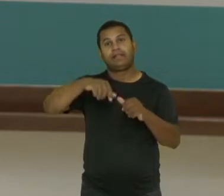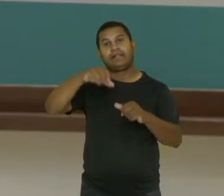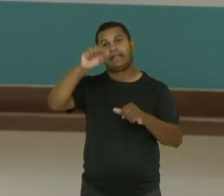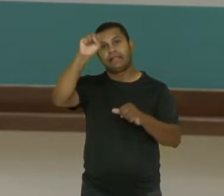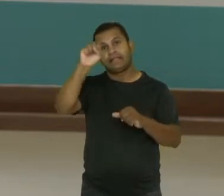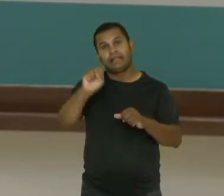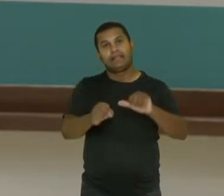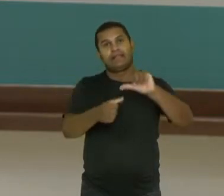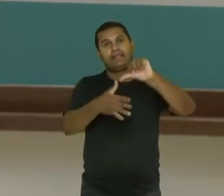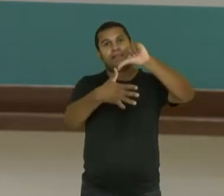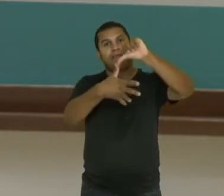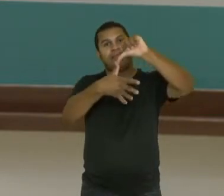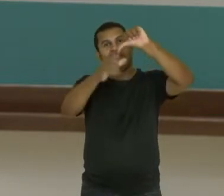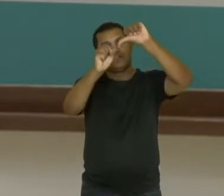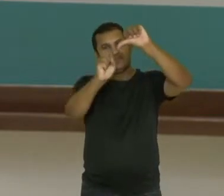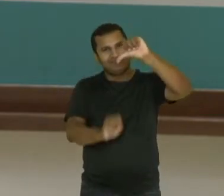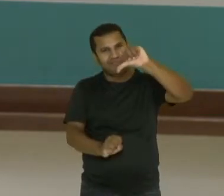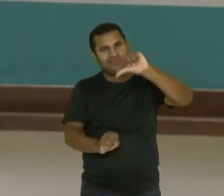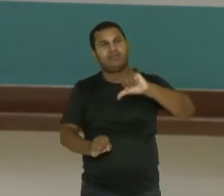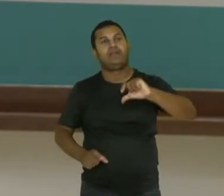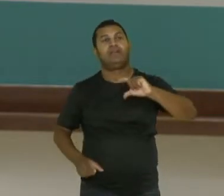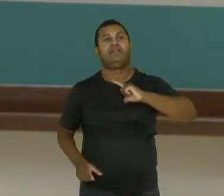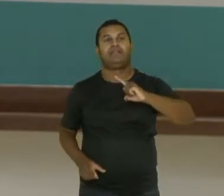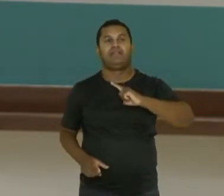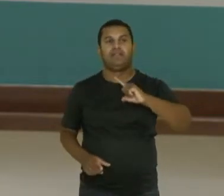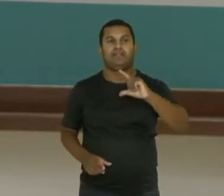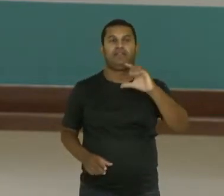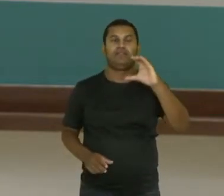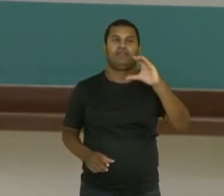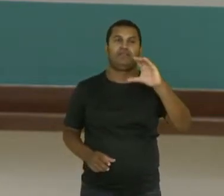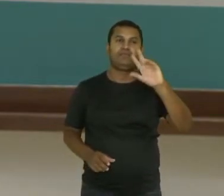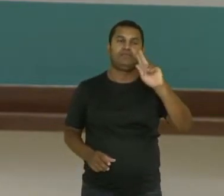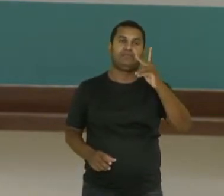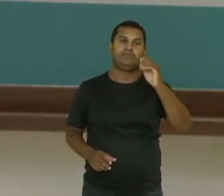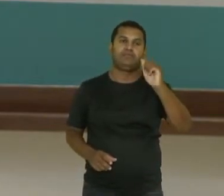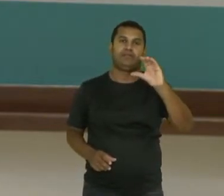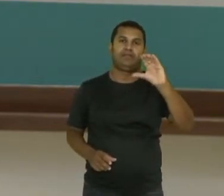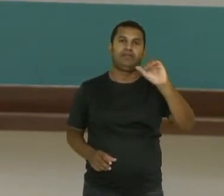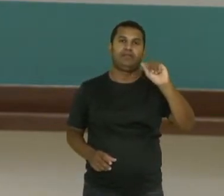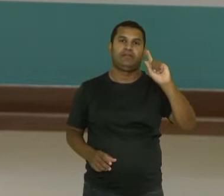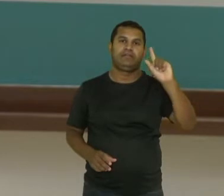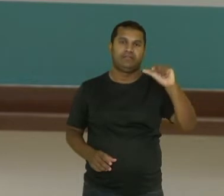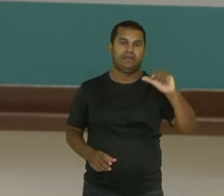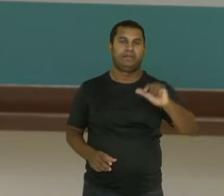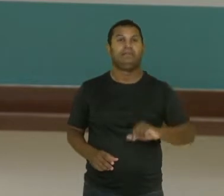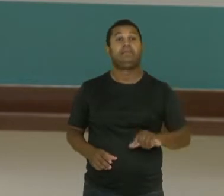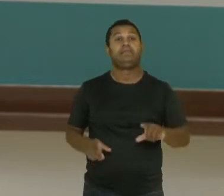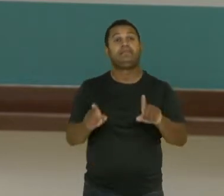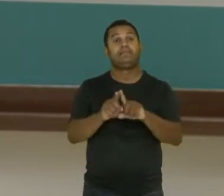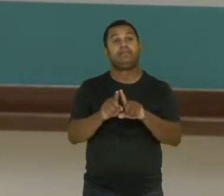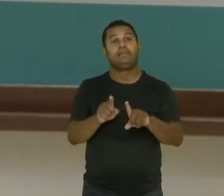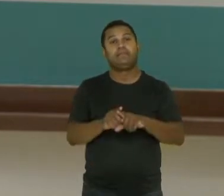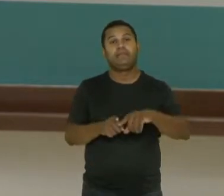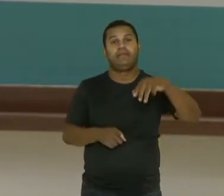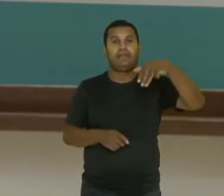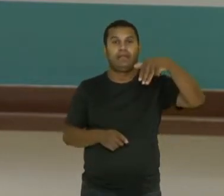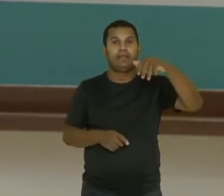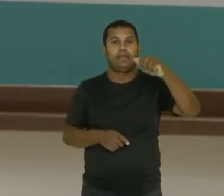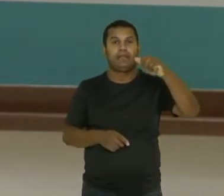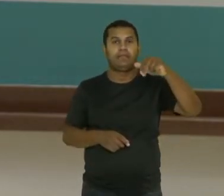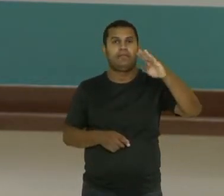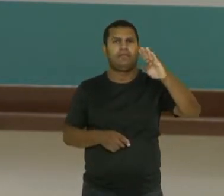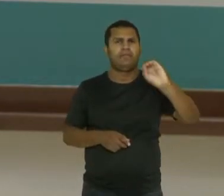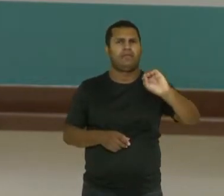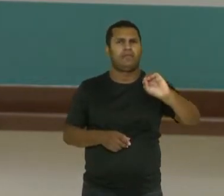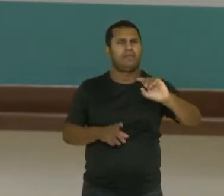por vocês, né? Nós temos diversos ritmos latinos, salsa, merengue, rumba, e